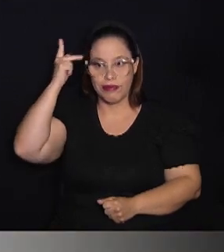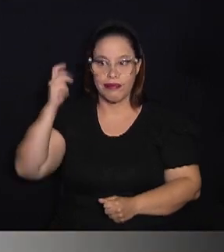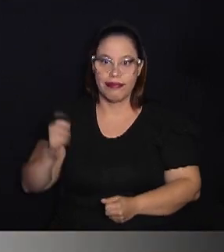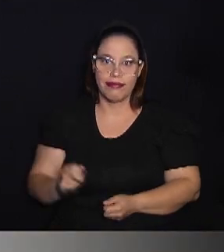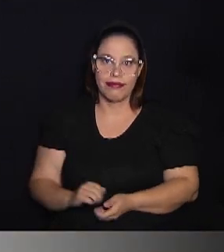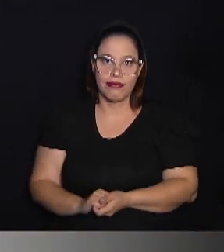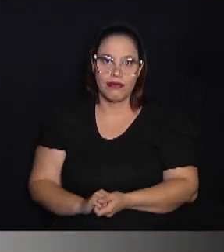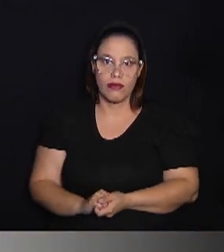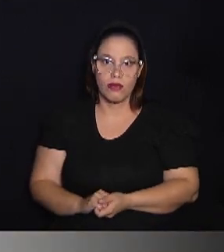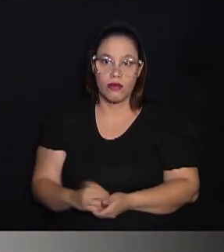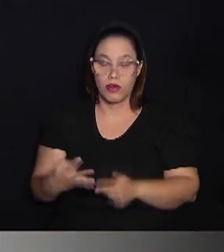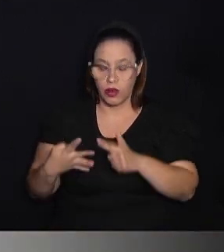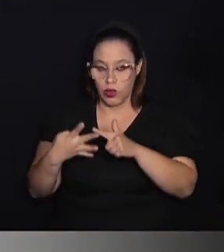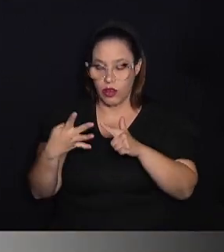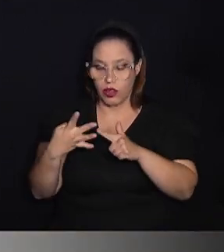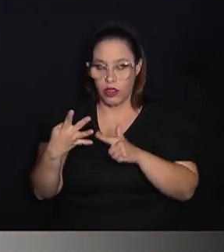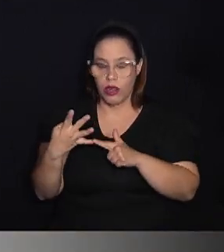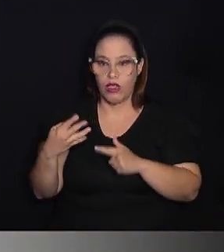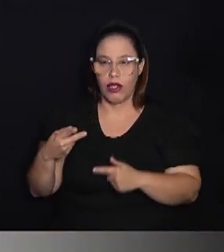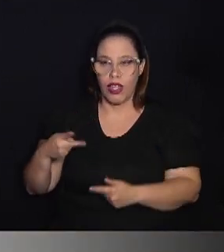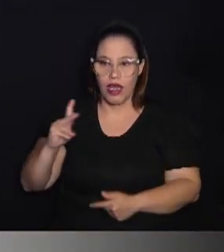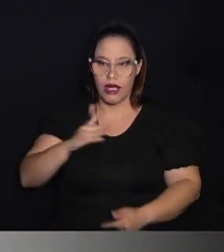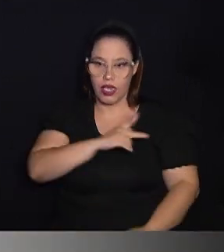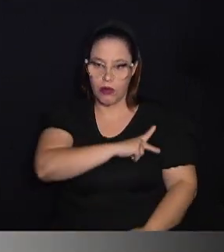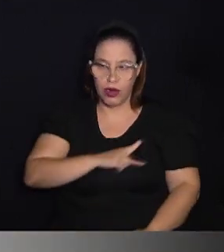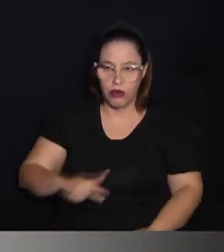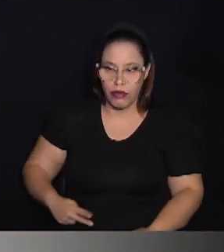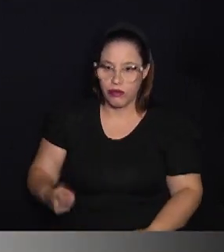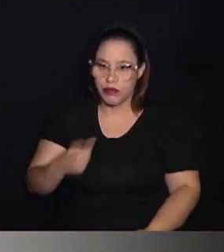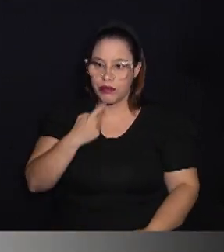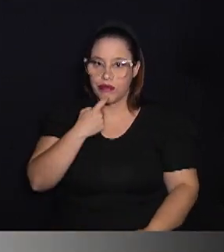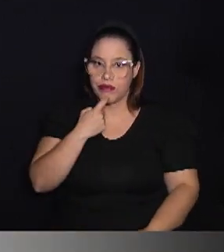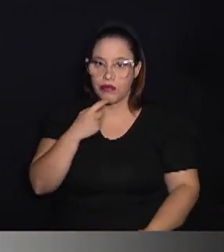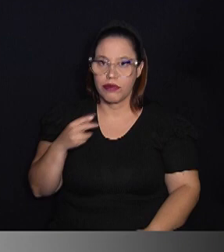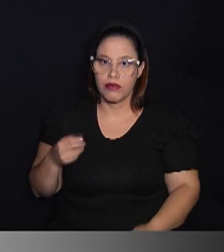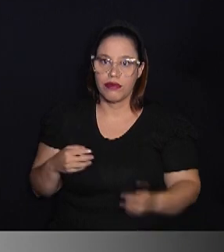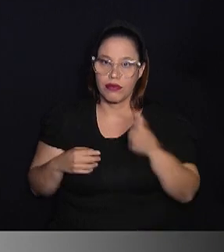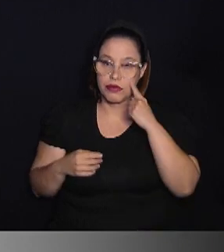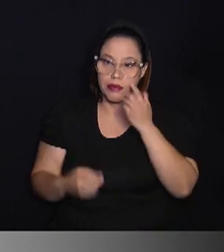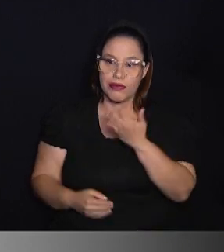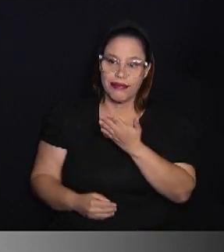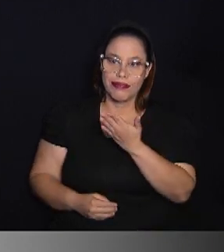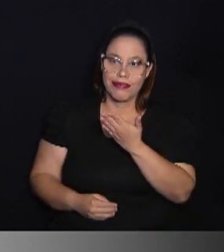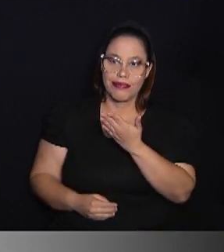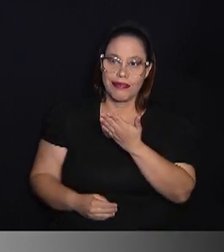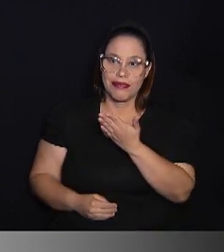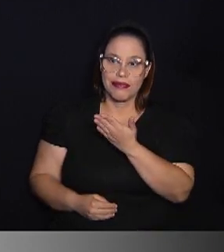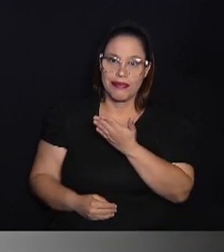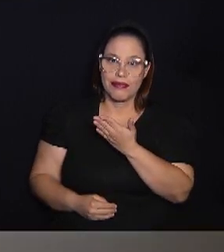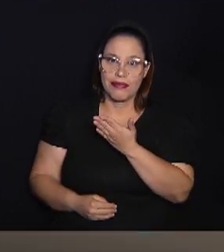e quatro ex-prefeitos de Campinas: Rafael de Andrade Duarte,